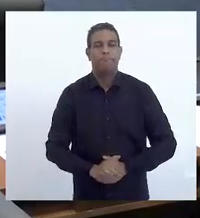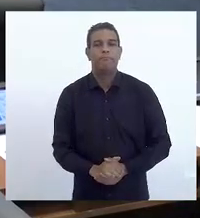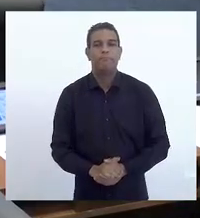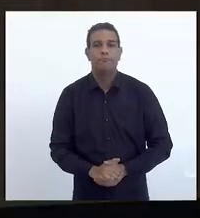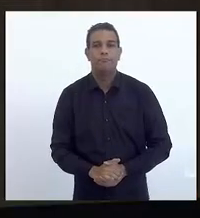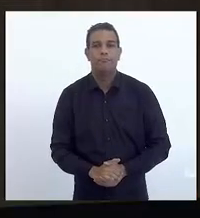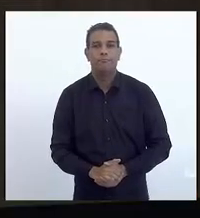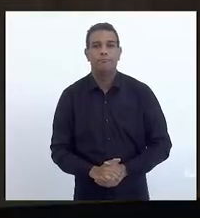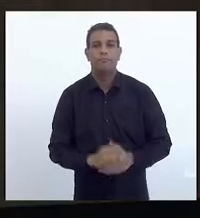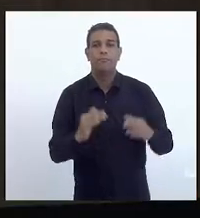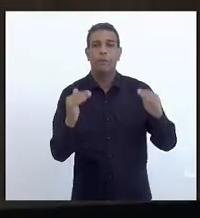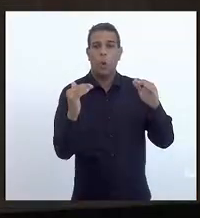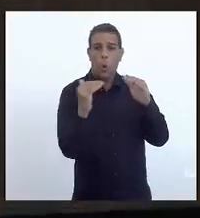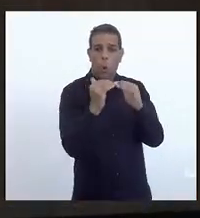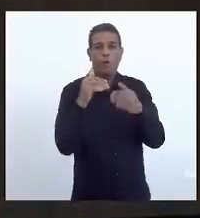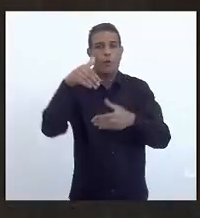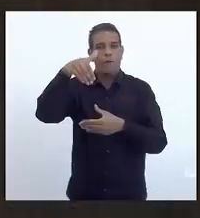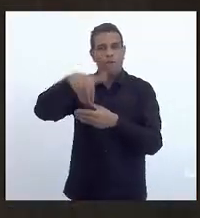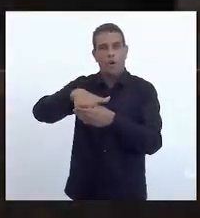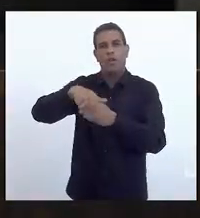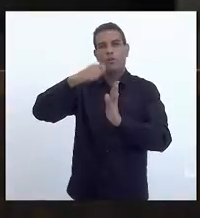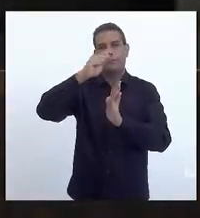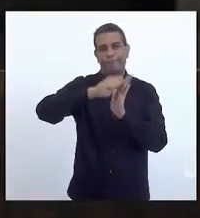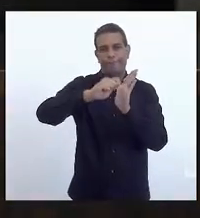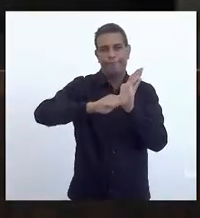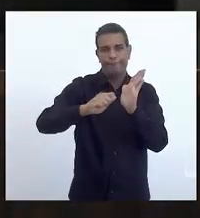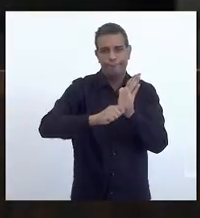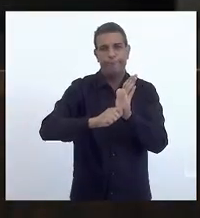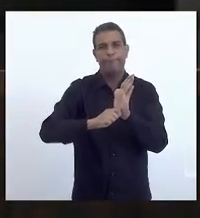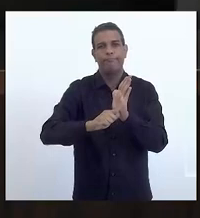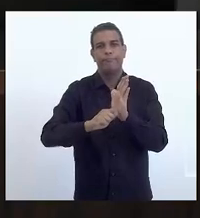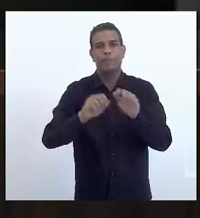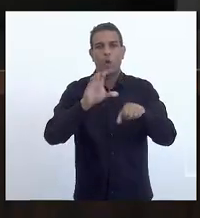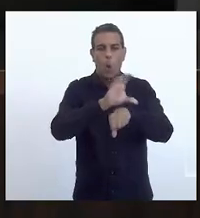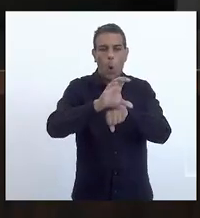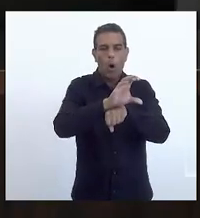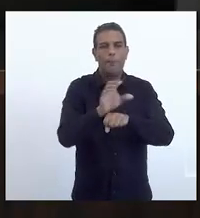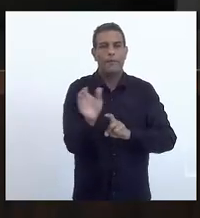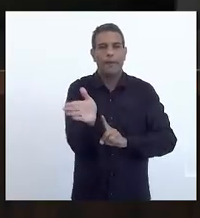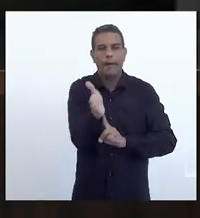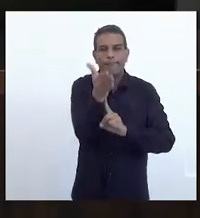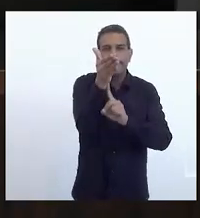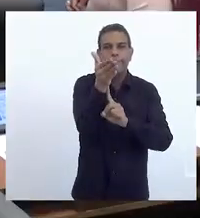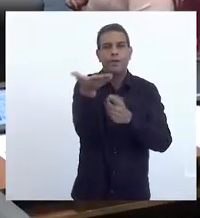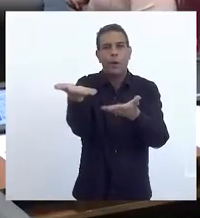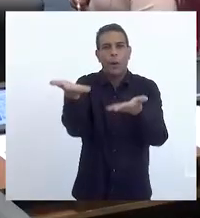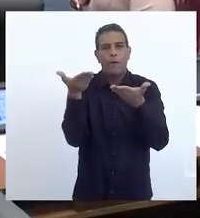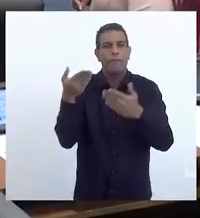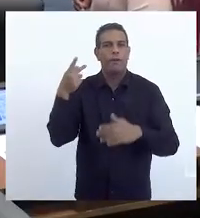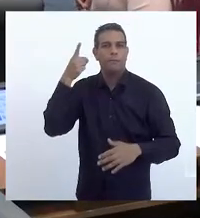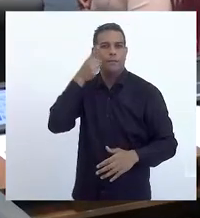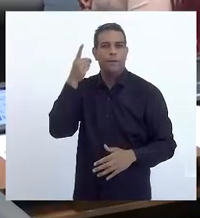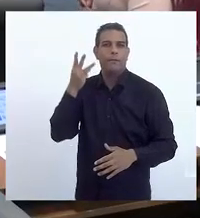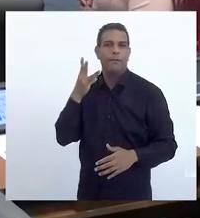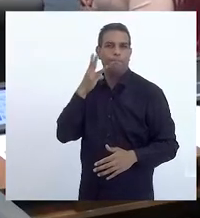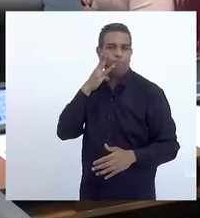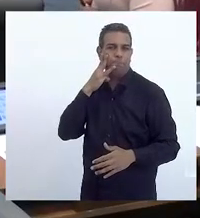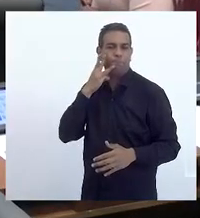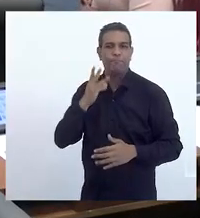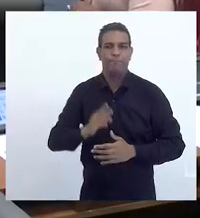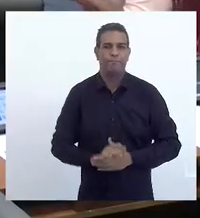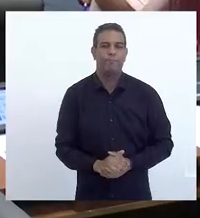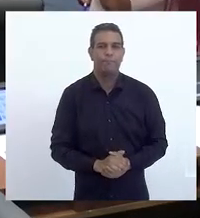gentileza. Voto com o relator, presidente. Pela Comissão de Ciência e Tecnologia, deputado Valdec Carneiro. Muito obrigado.